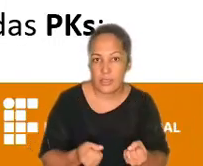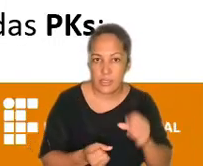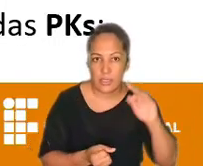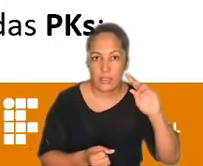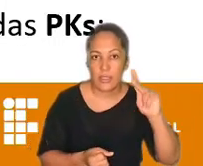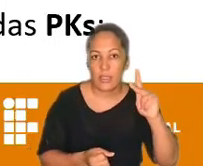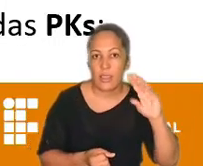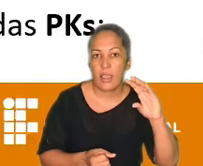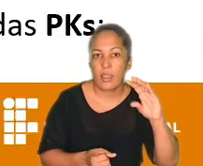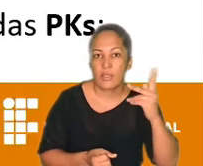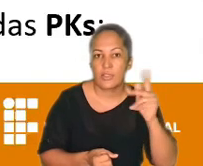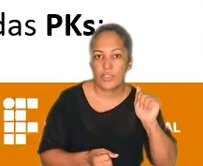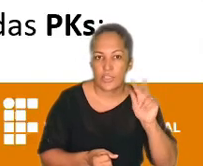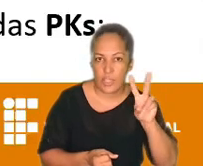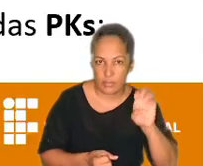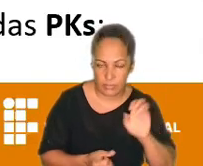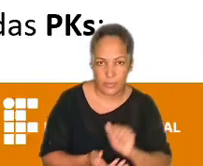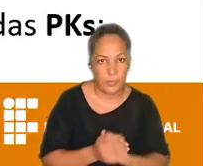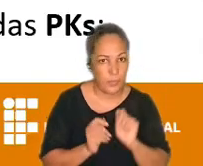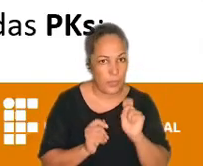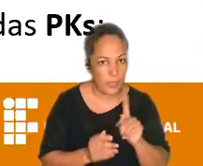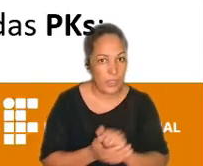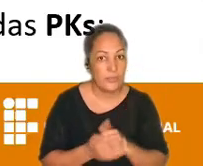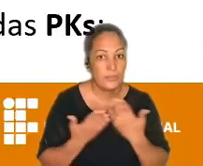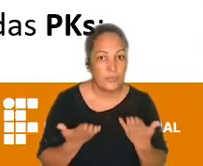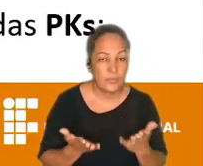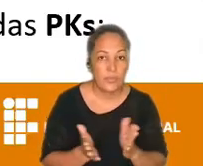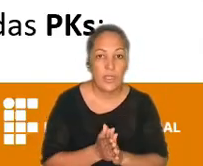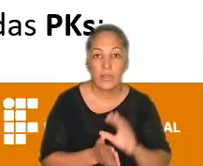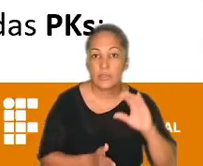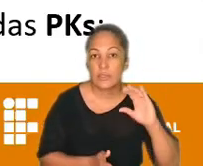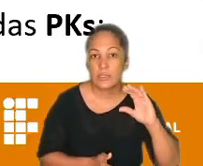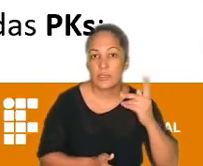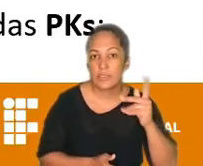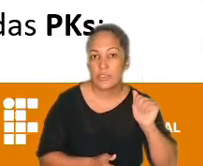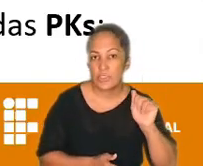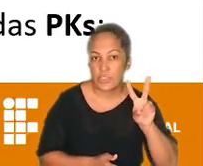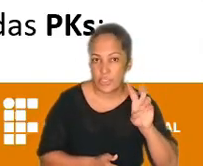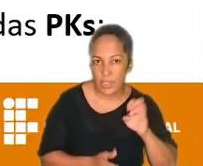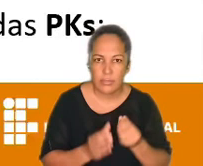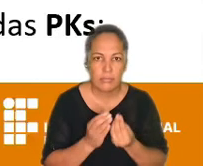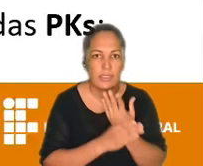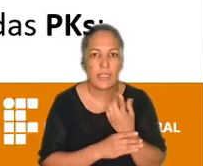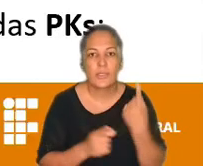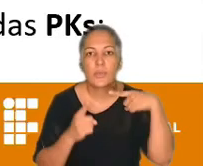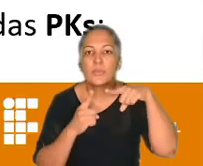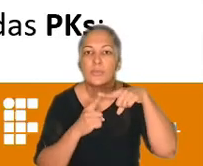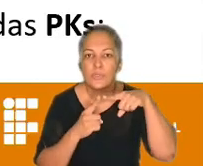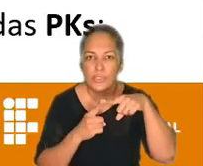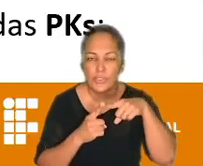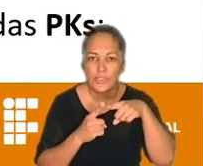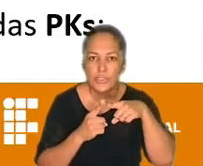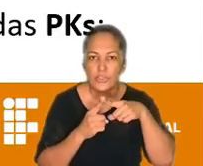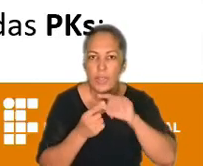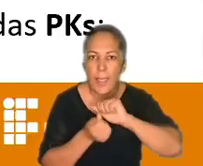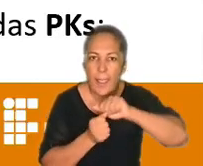tá bom? Esse atributo, essa chave estrangeira que é criada, ela tem o objetivo de amarrar